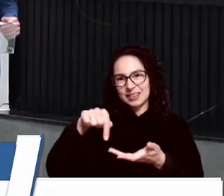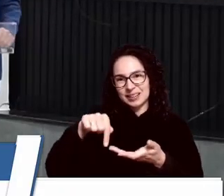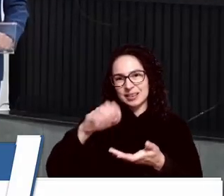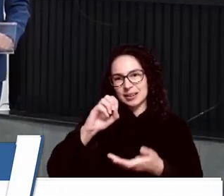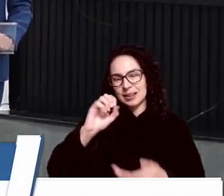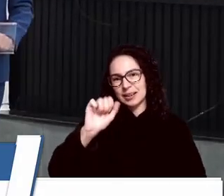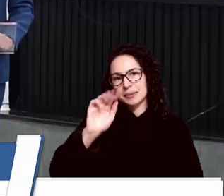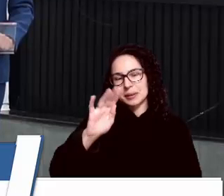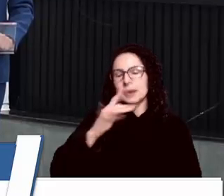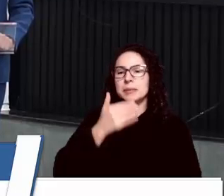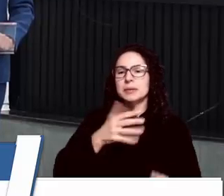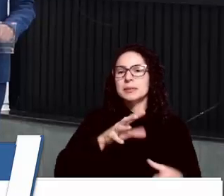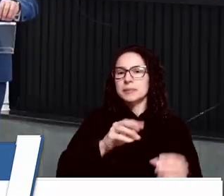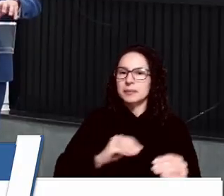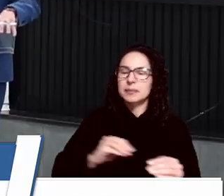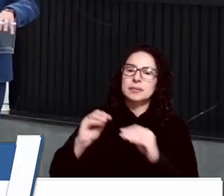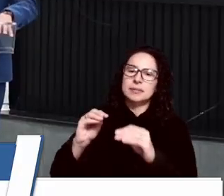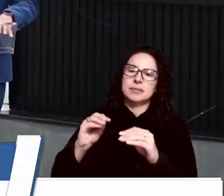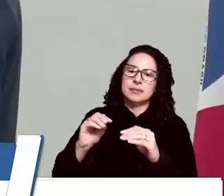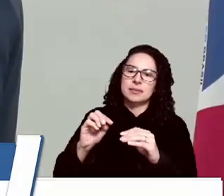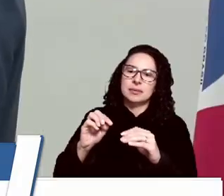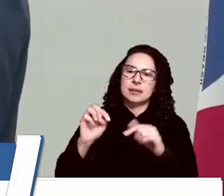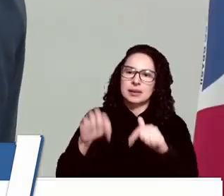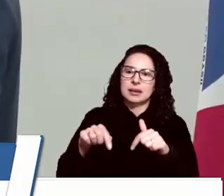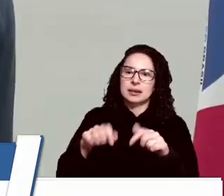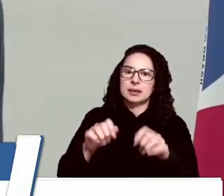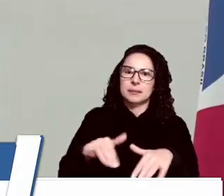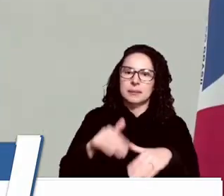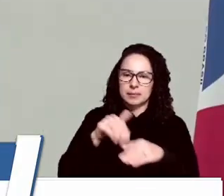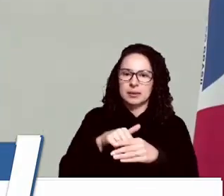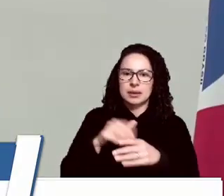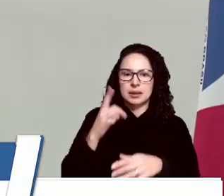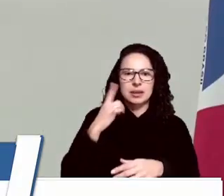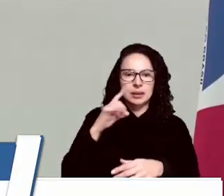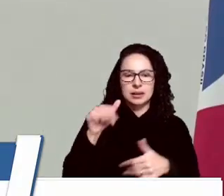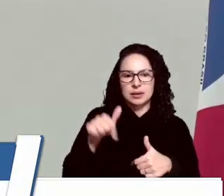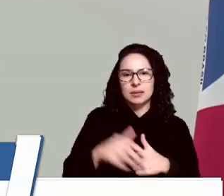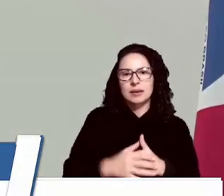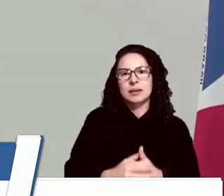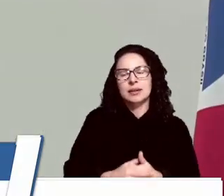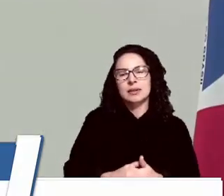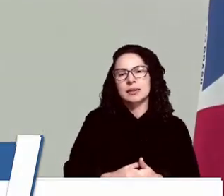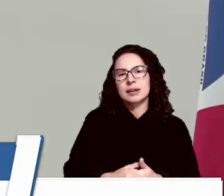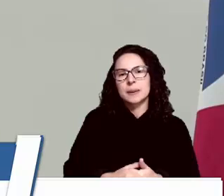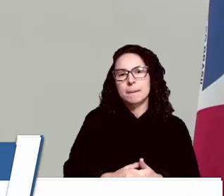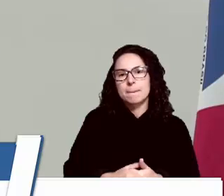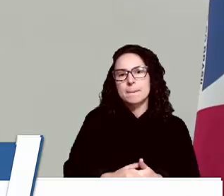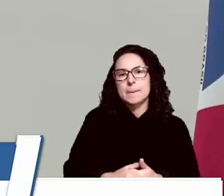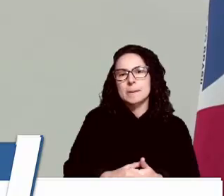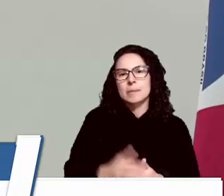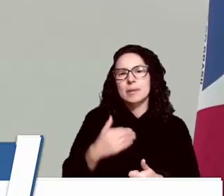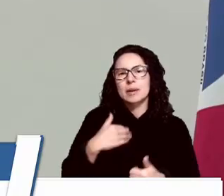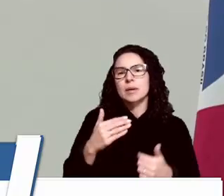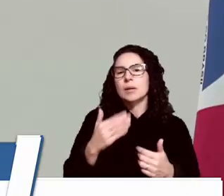e nós pedimos que ela fosse votada no dia de hoje. E quando eu pedi para a